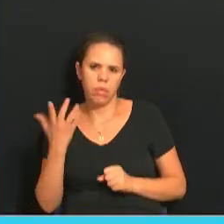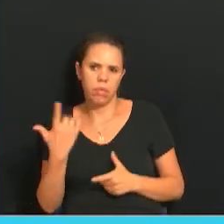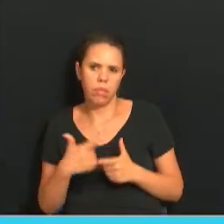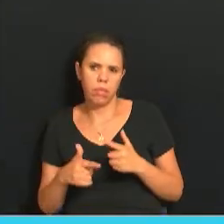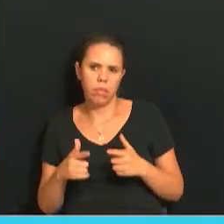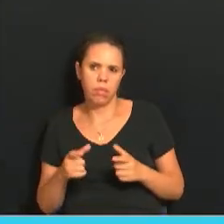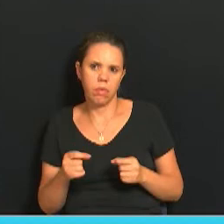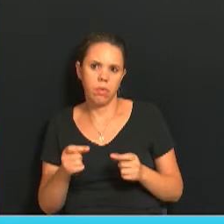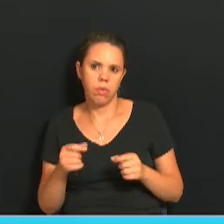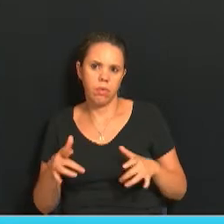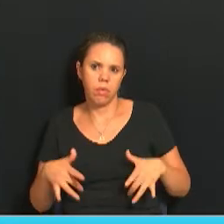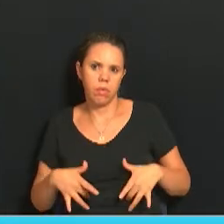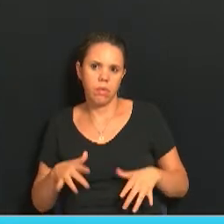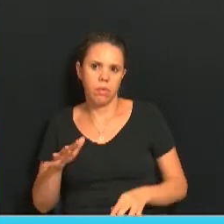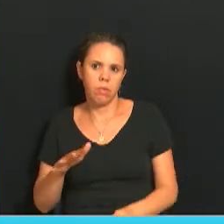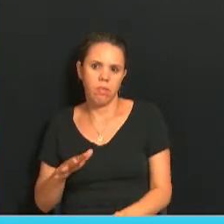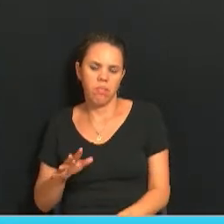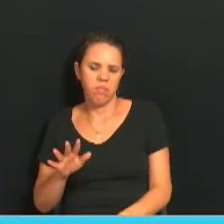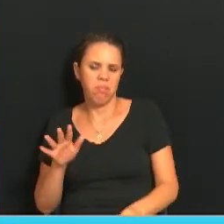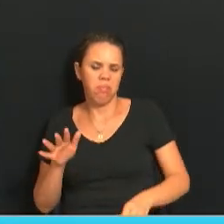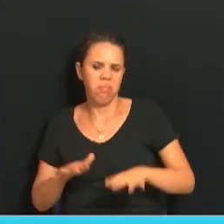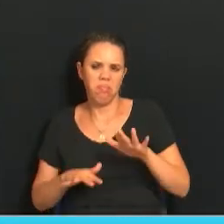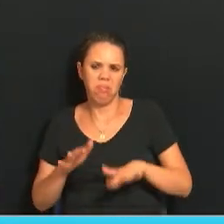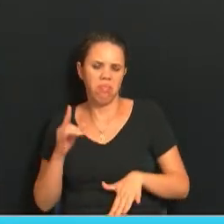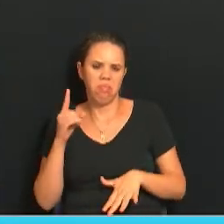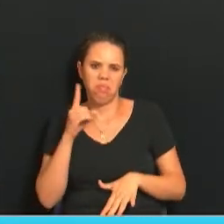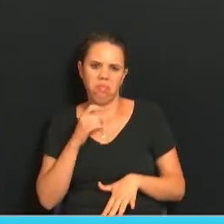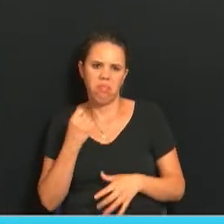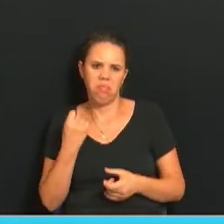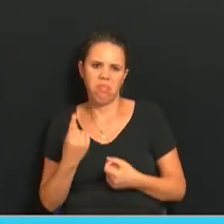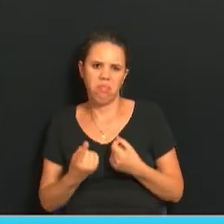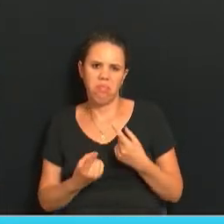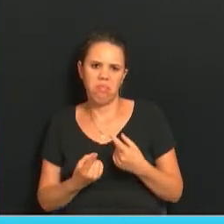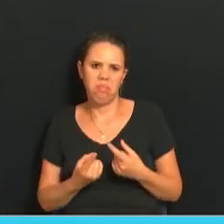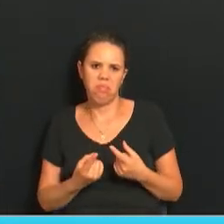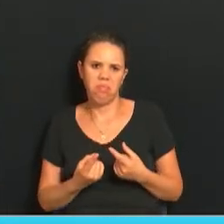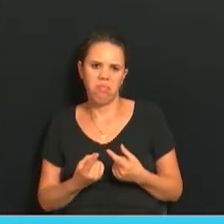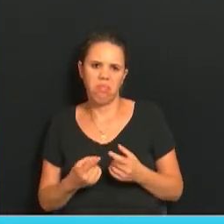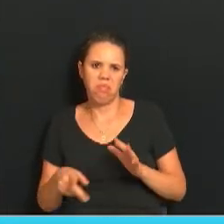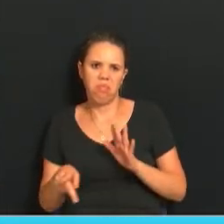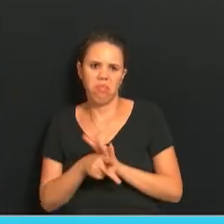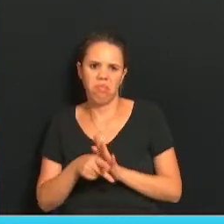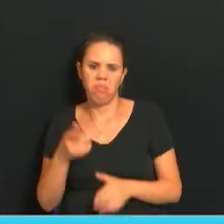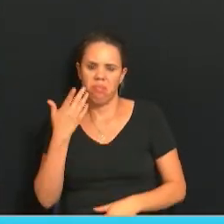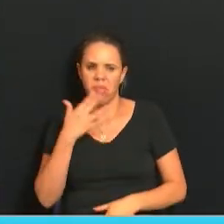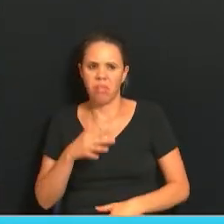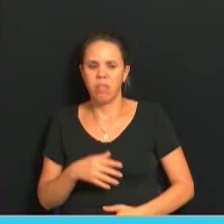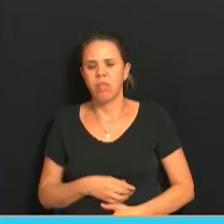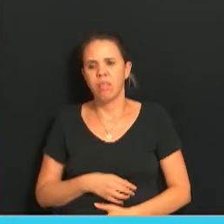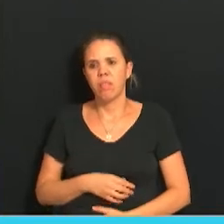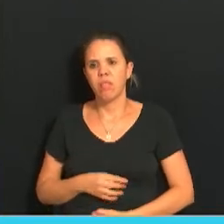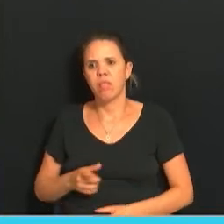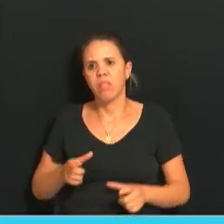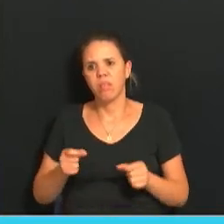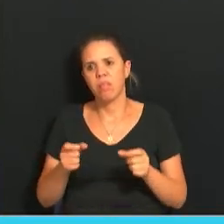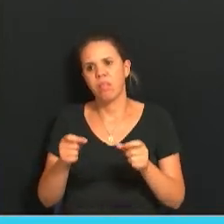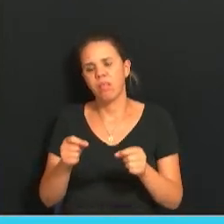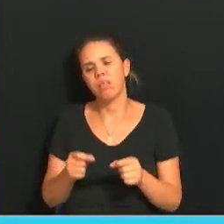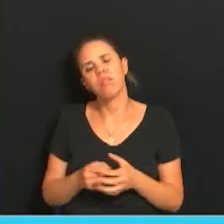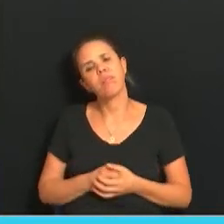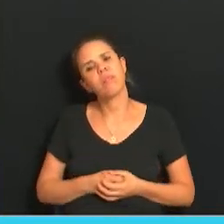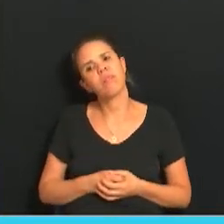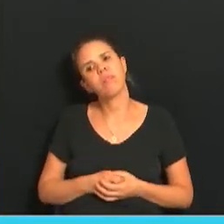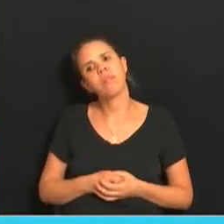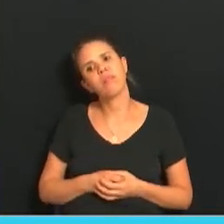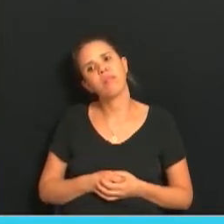um subtipo histológico muito próprio da infância, que chama-se tumor de Wilms, escreve